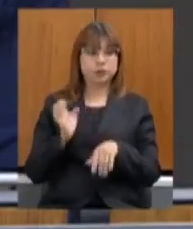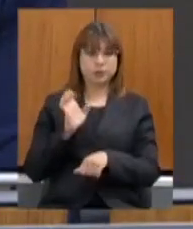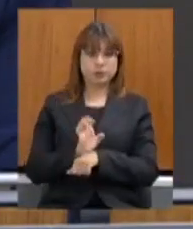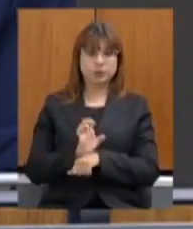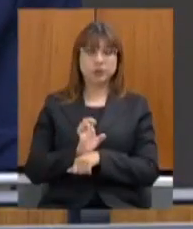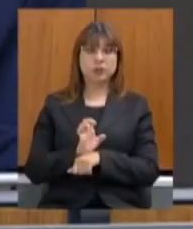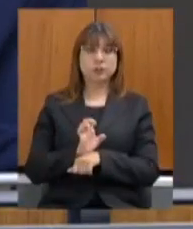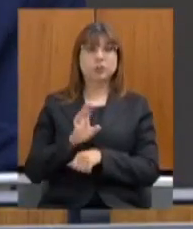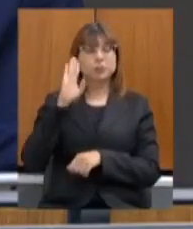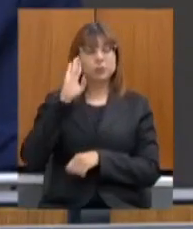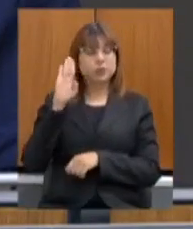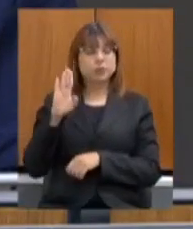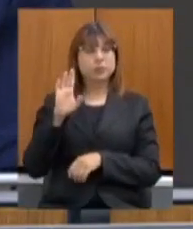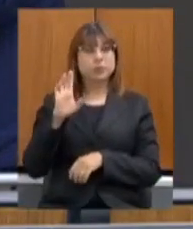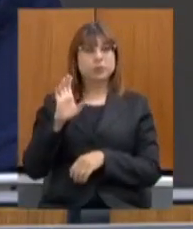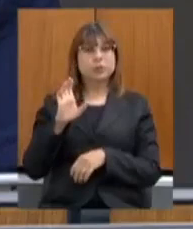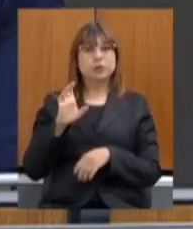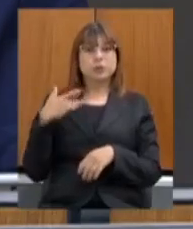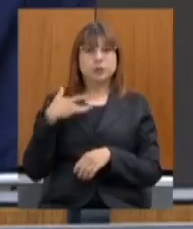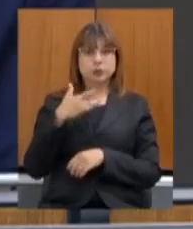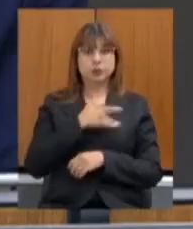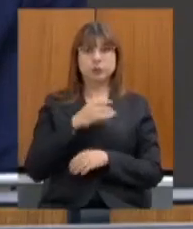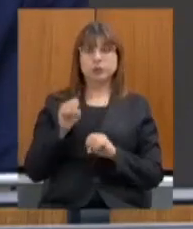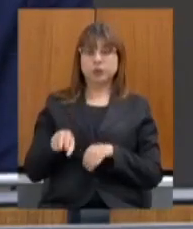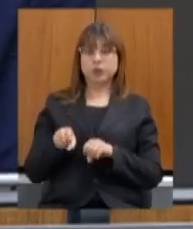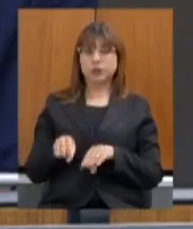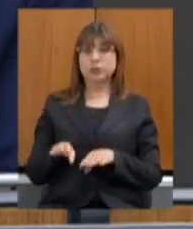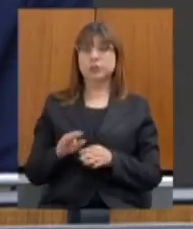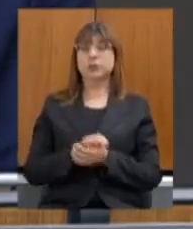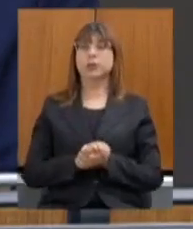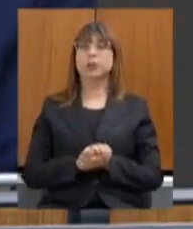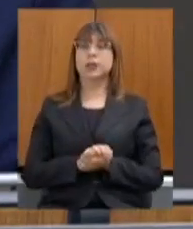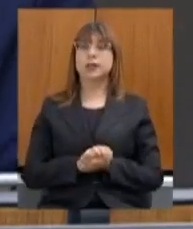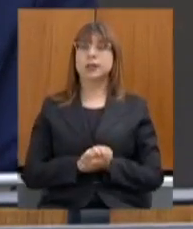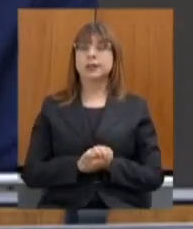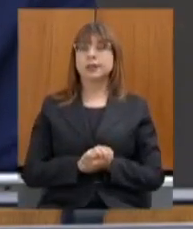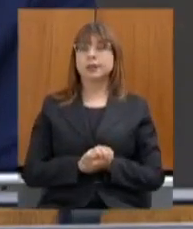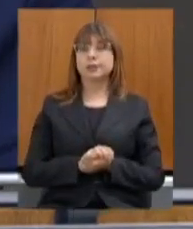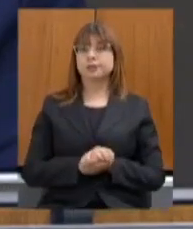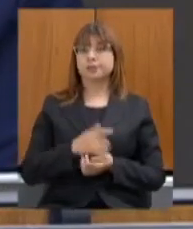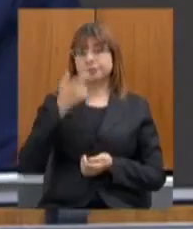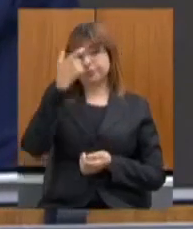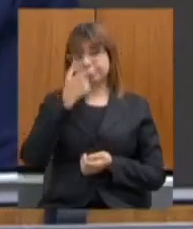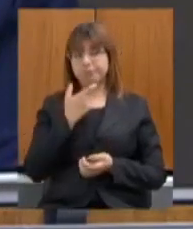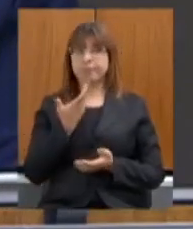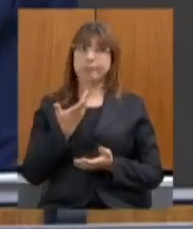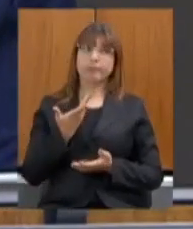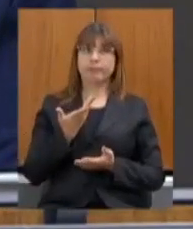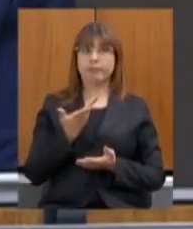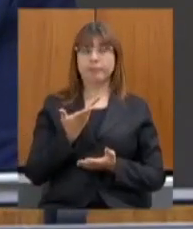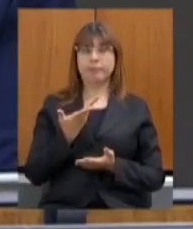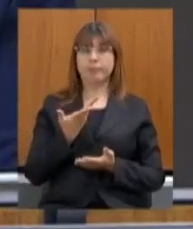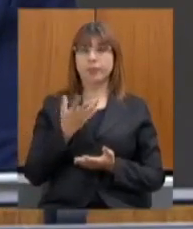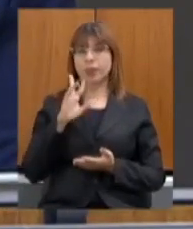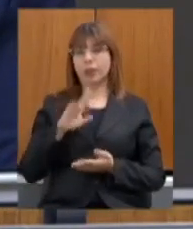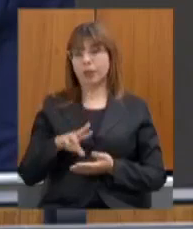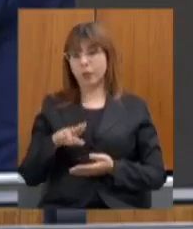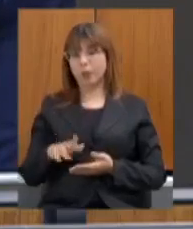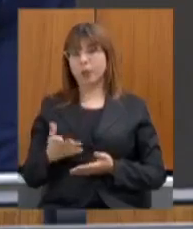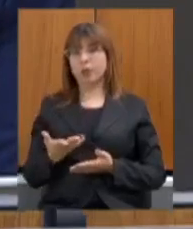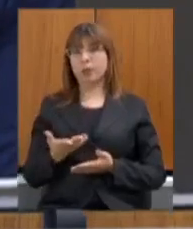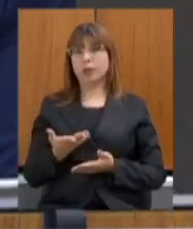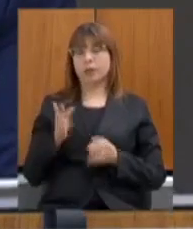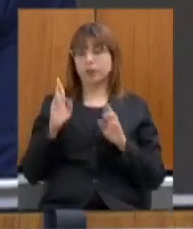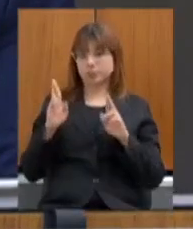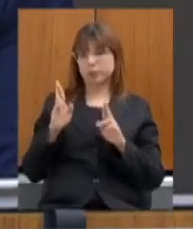especialmente sobre saúde e educação. Deputada, eu, apesar de não ser a pasta de meu